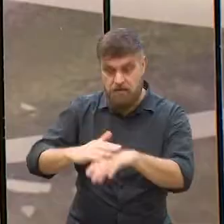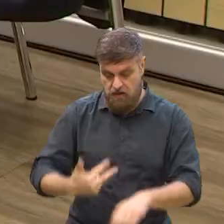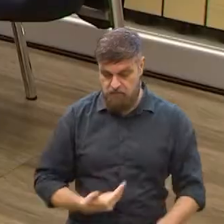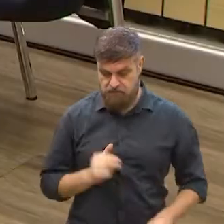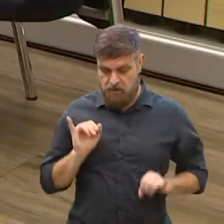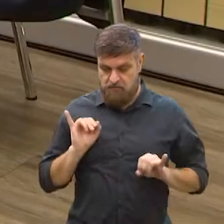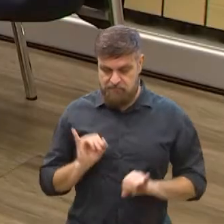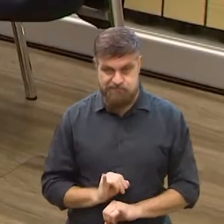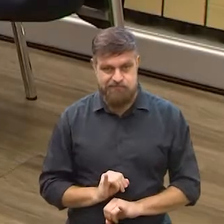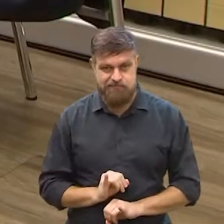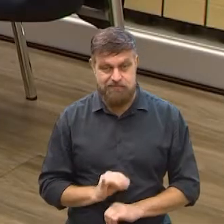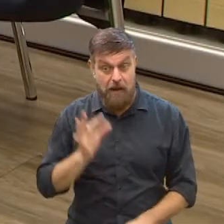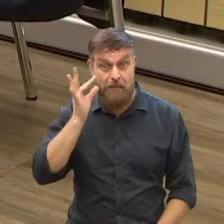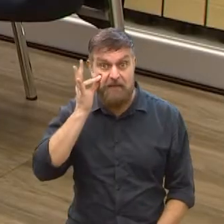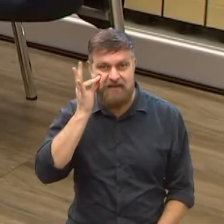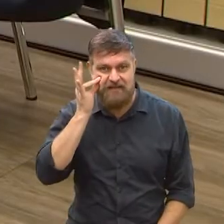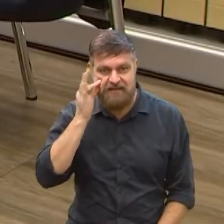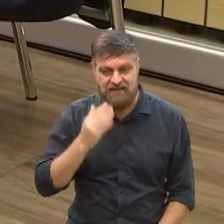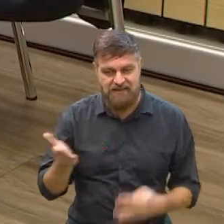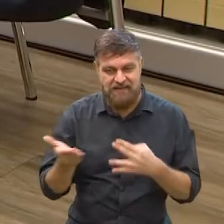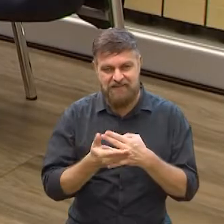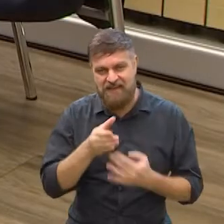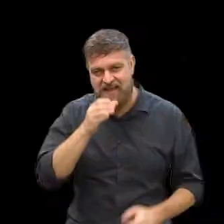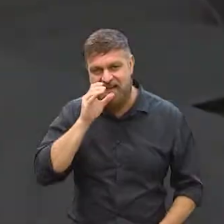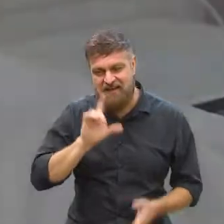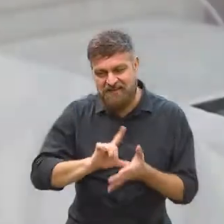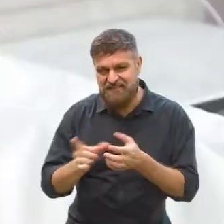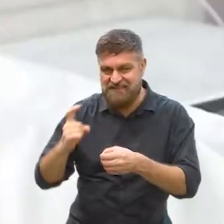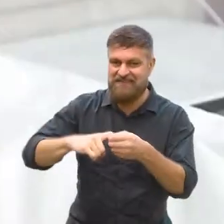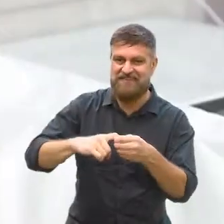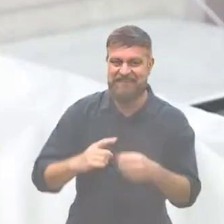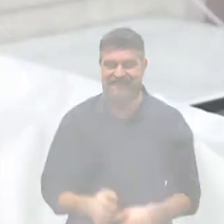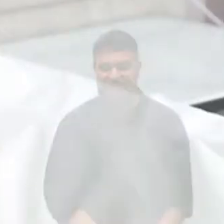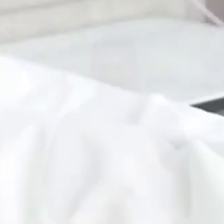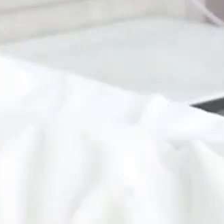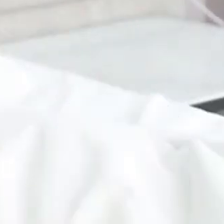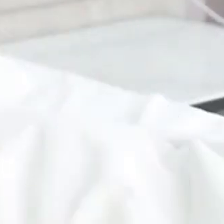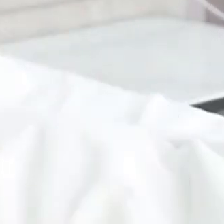cirurgia. Fique conosco, um intervalo, um copo d'água e a gente volta já.